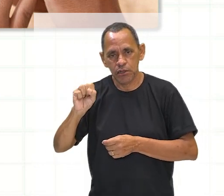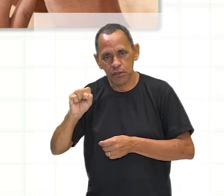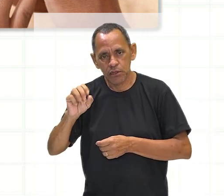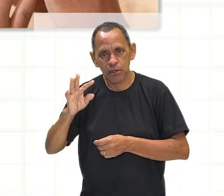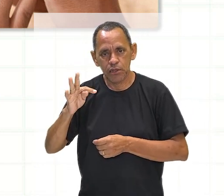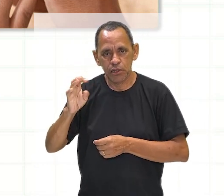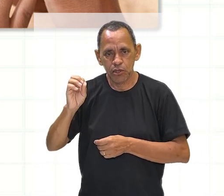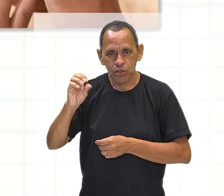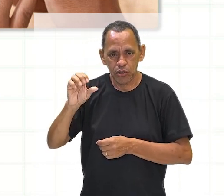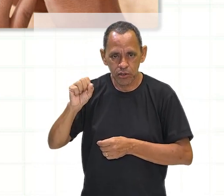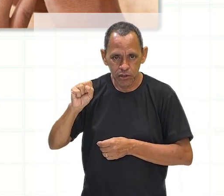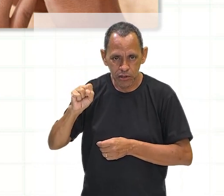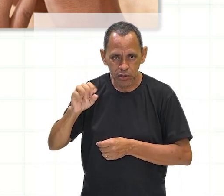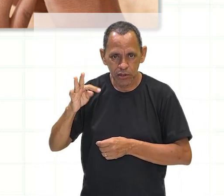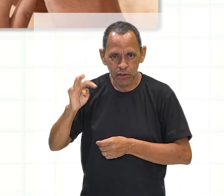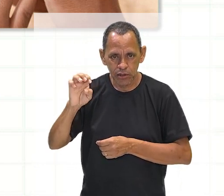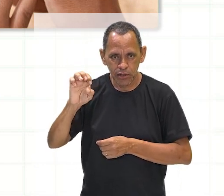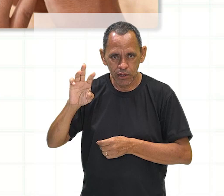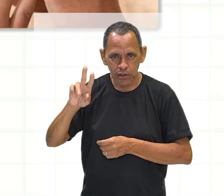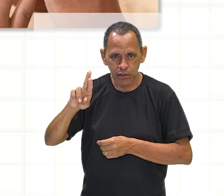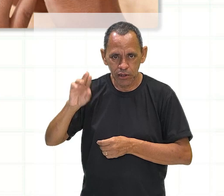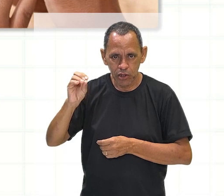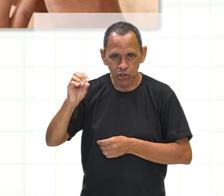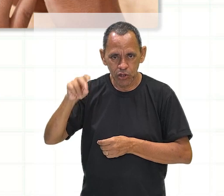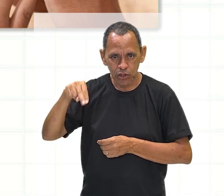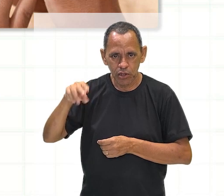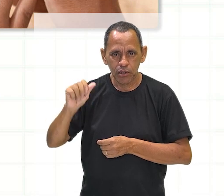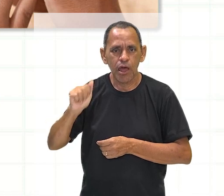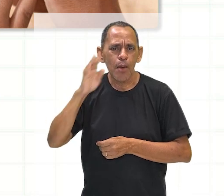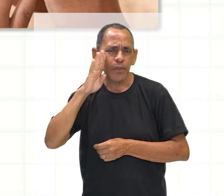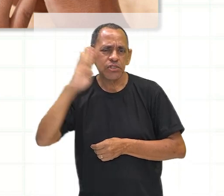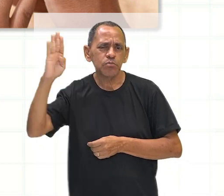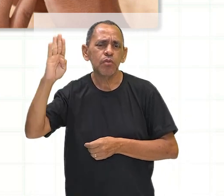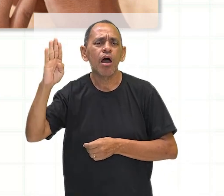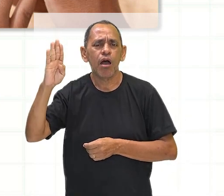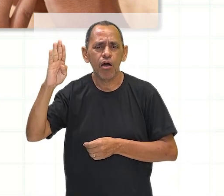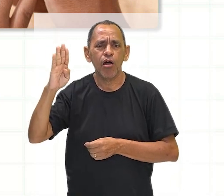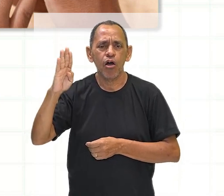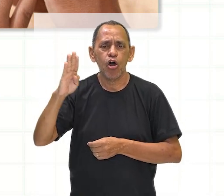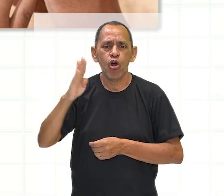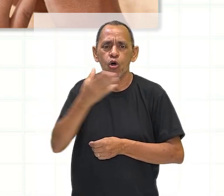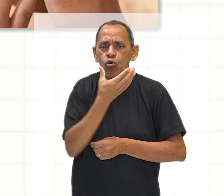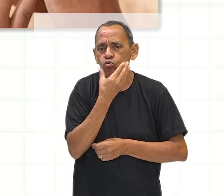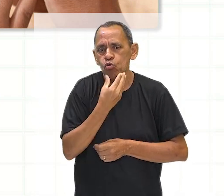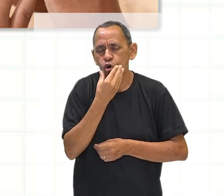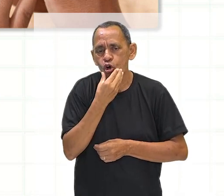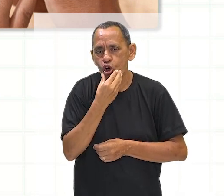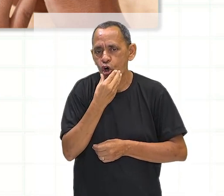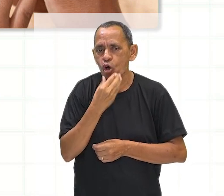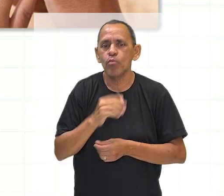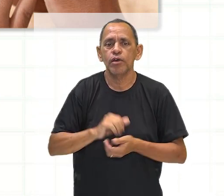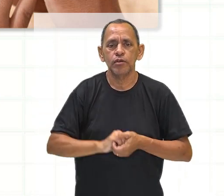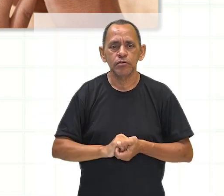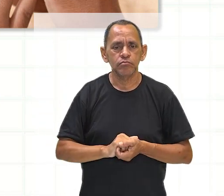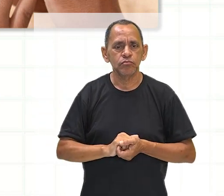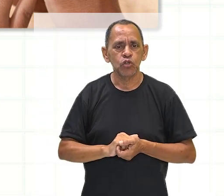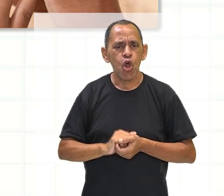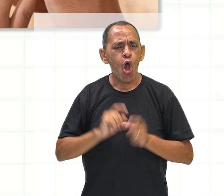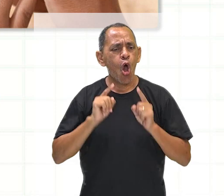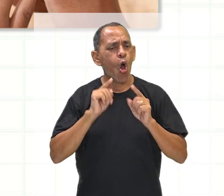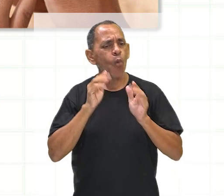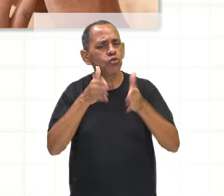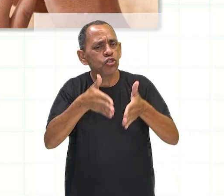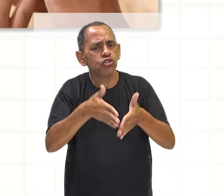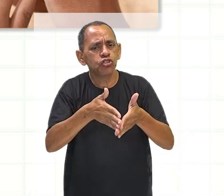função, na verdade, ele é o principal hormônio do sistema, né, o principal hormônio masculino, e determina o desenvolvimento dos